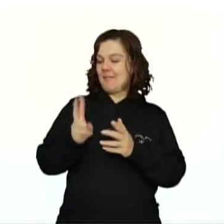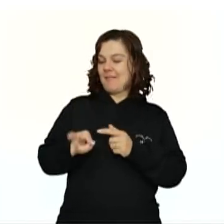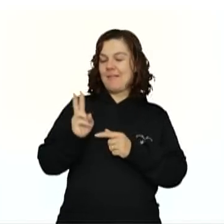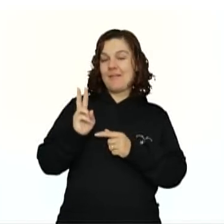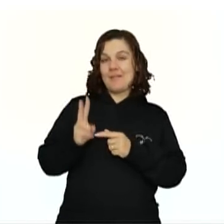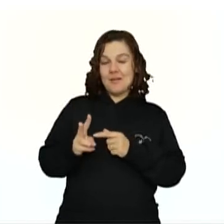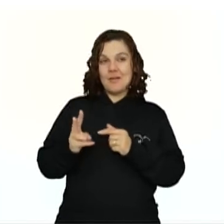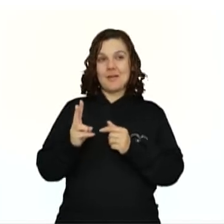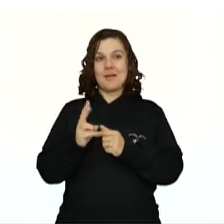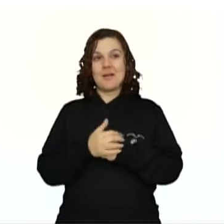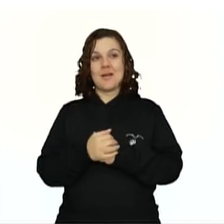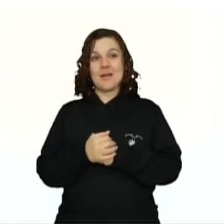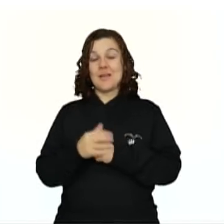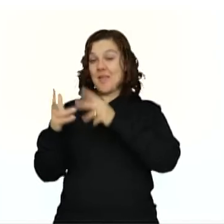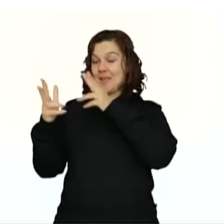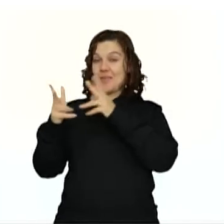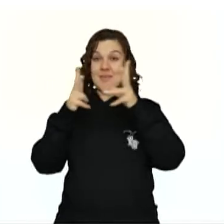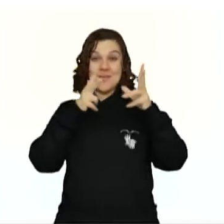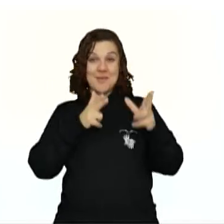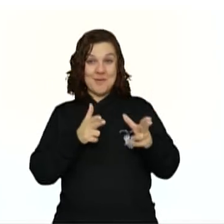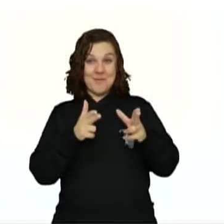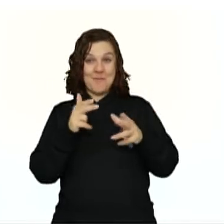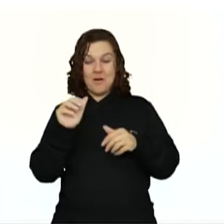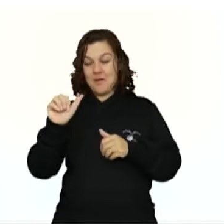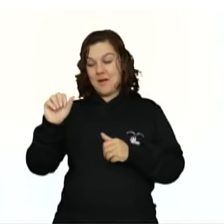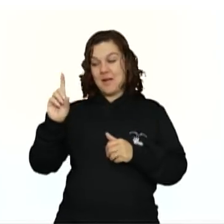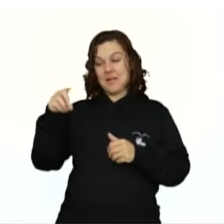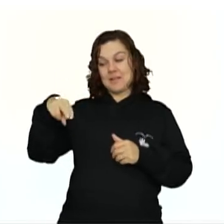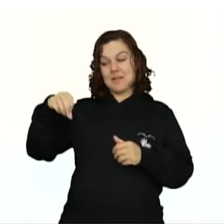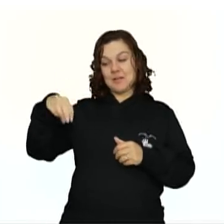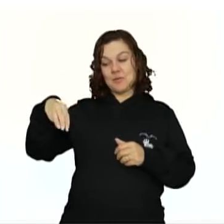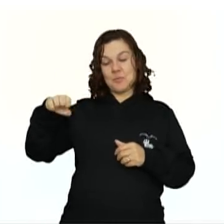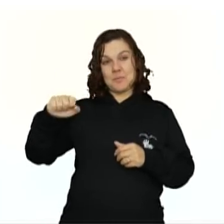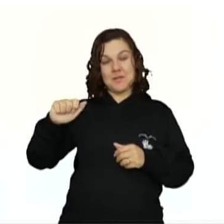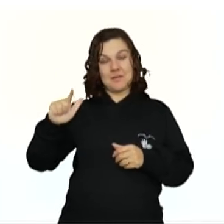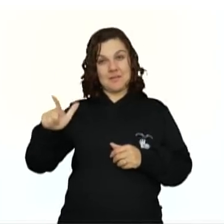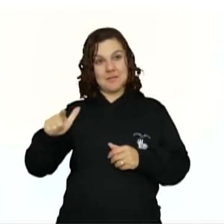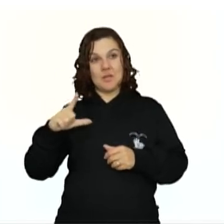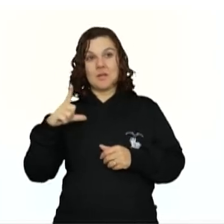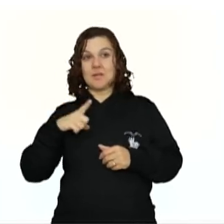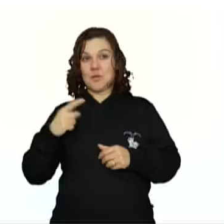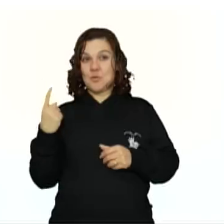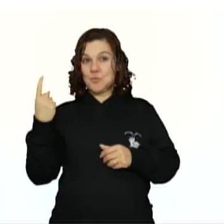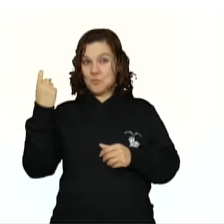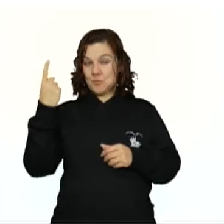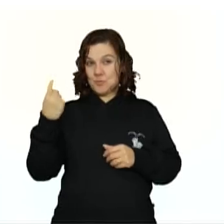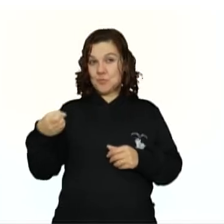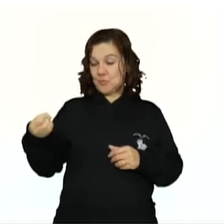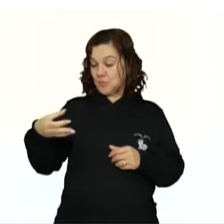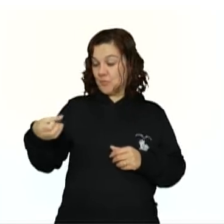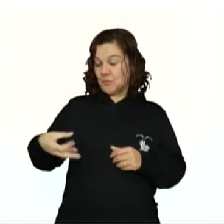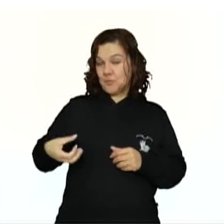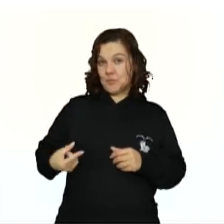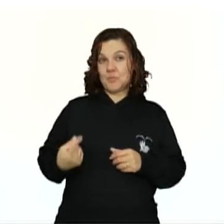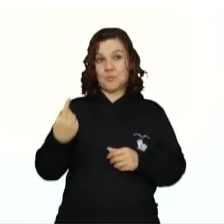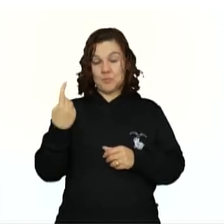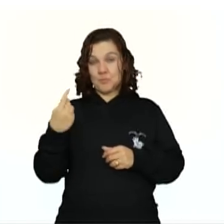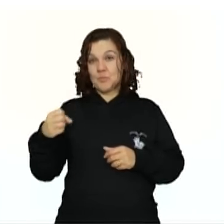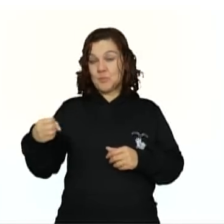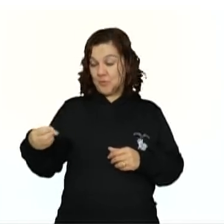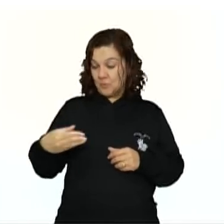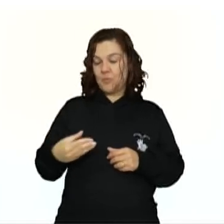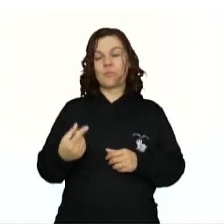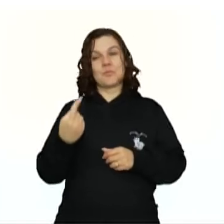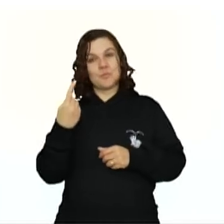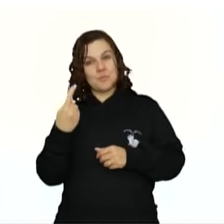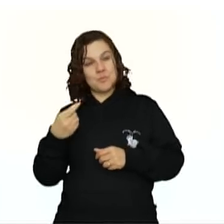são todos iguais os adjuntos adnominais. Nós temos o um e novo. Nós temos um de